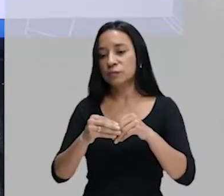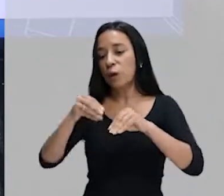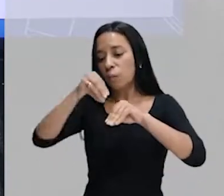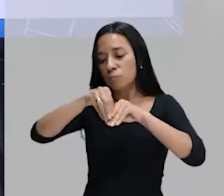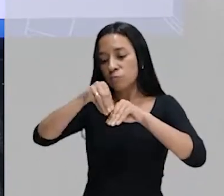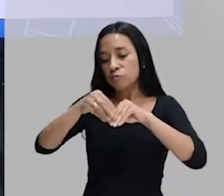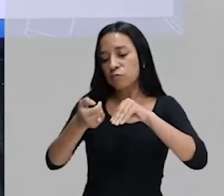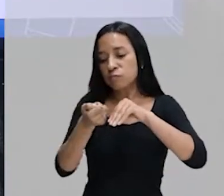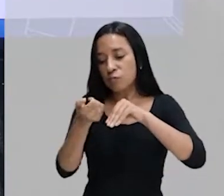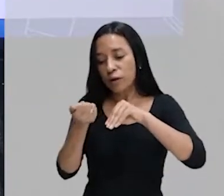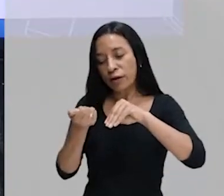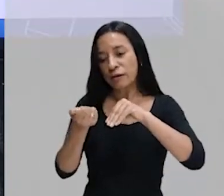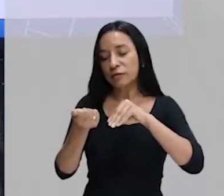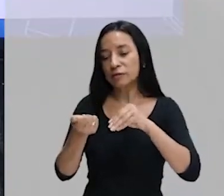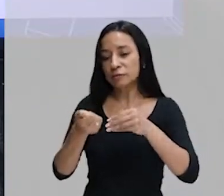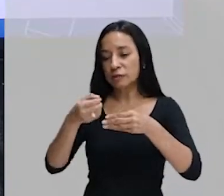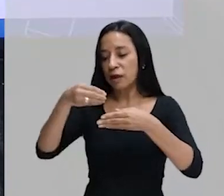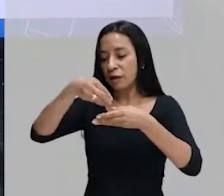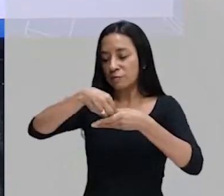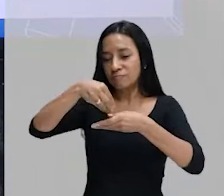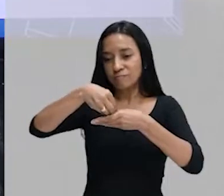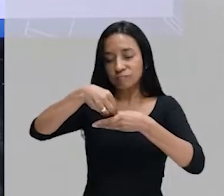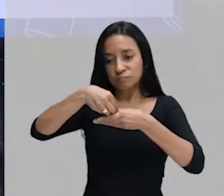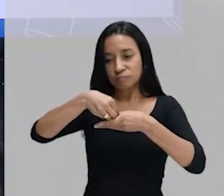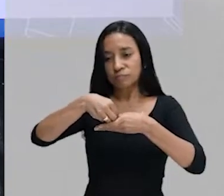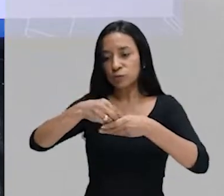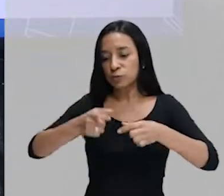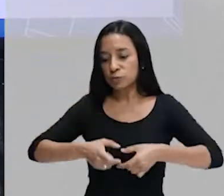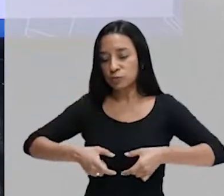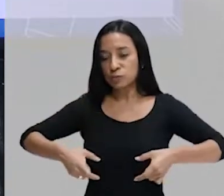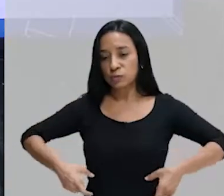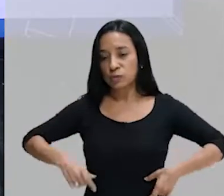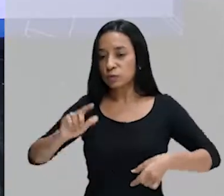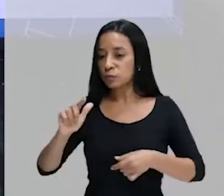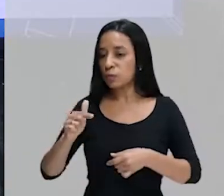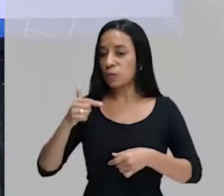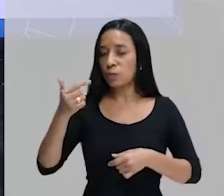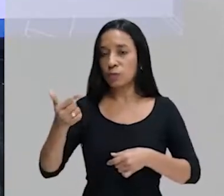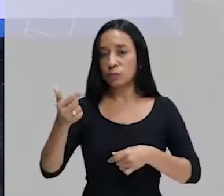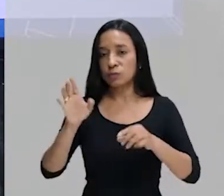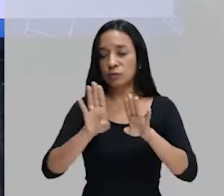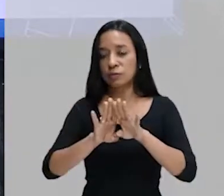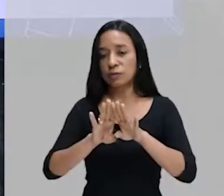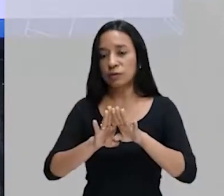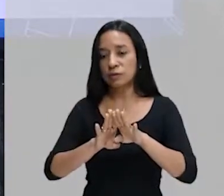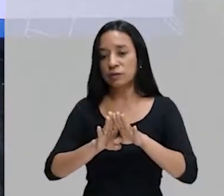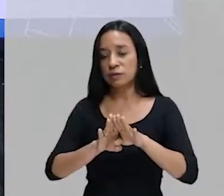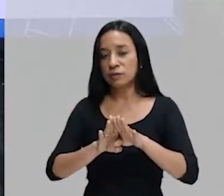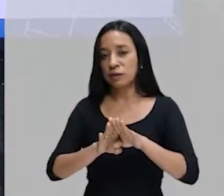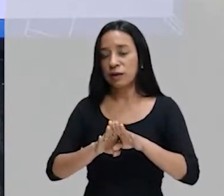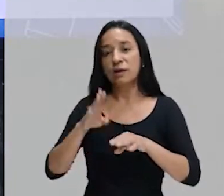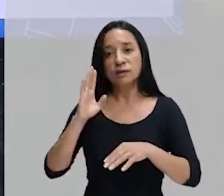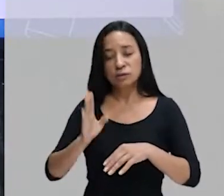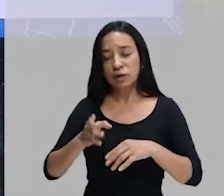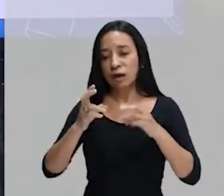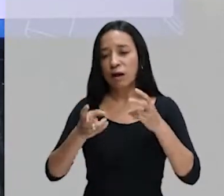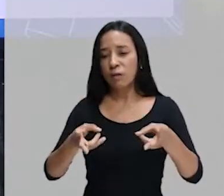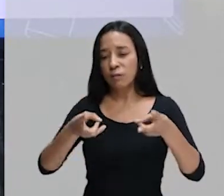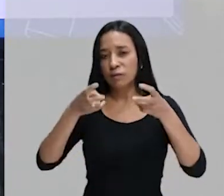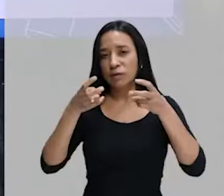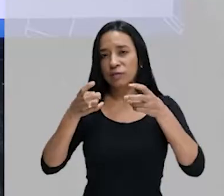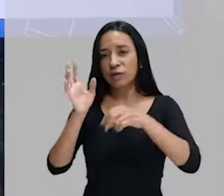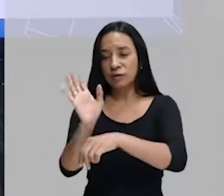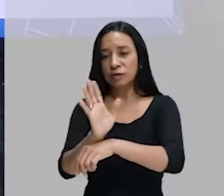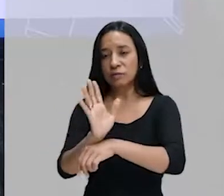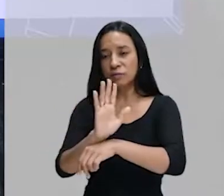moedas, carteiras, bolsas, tá? Bolsas, cinturões, entre outros. Não sei se vocês já observaram em alguns filmes ou algumas postagens,